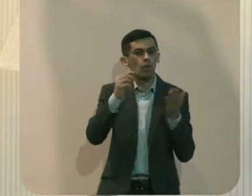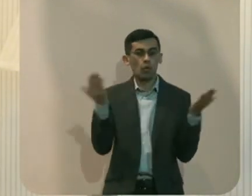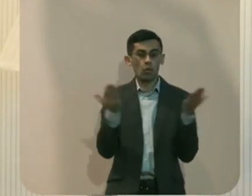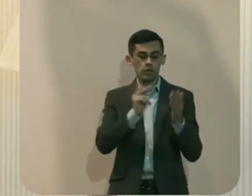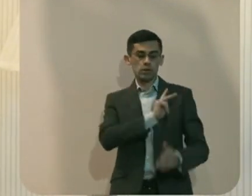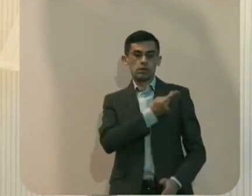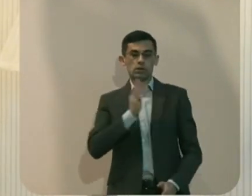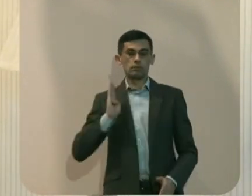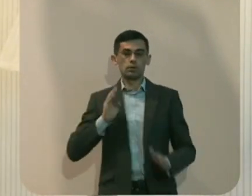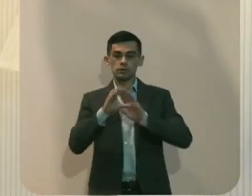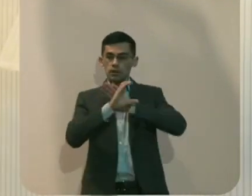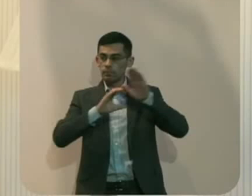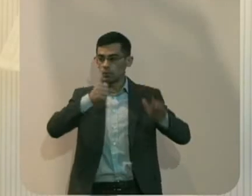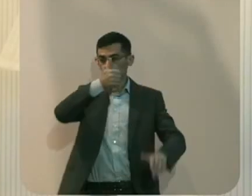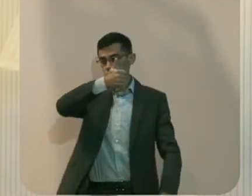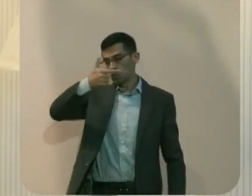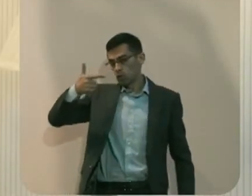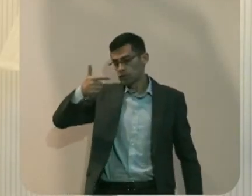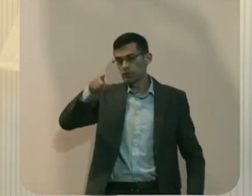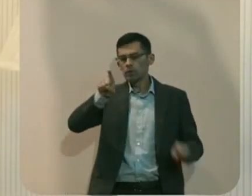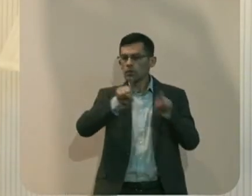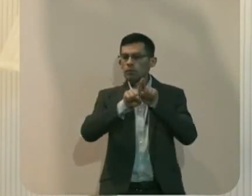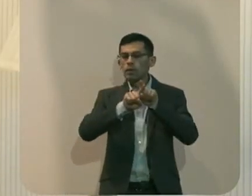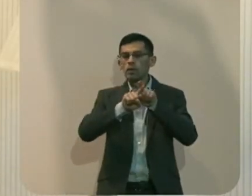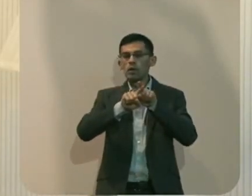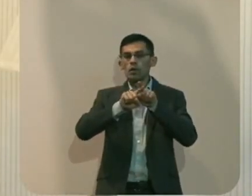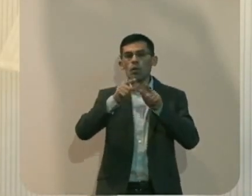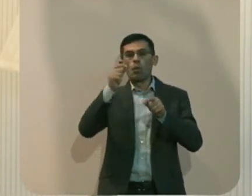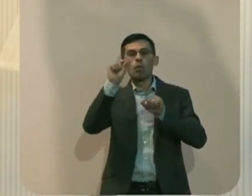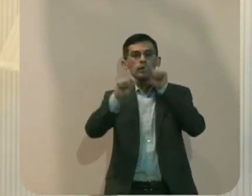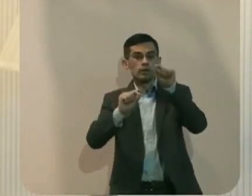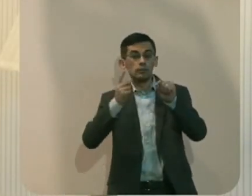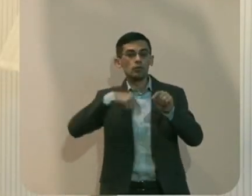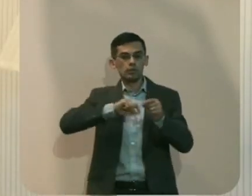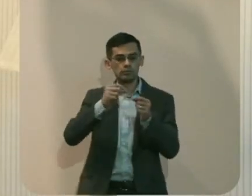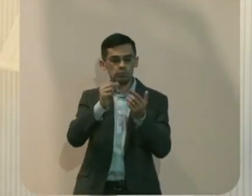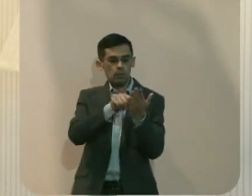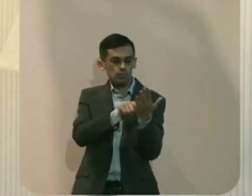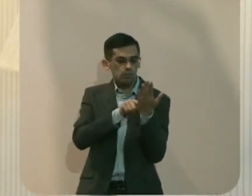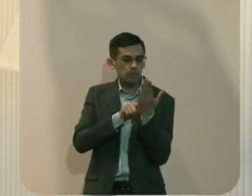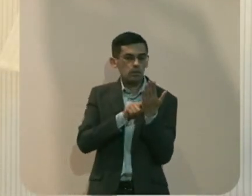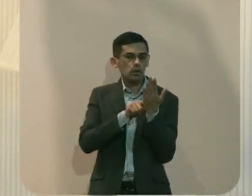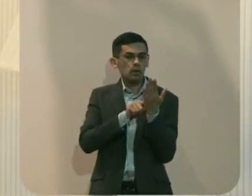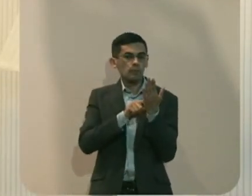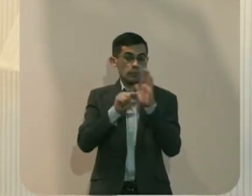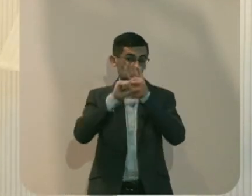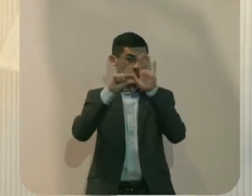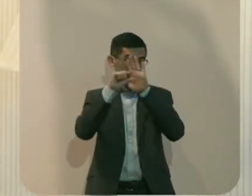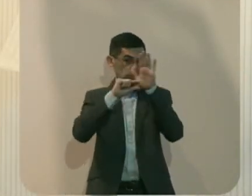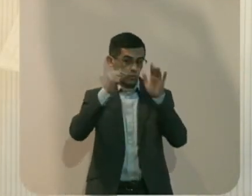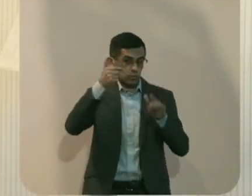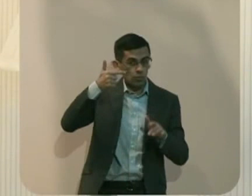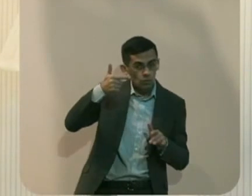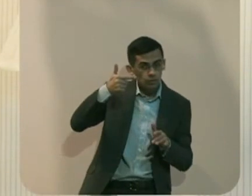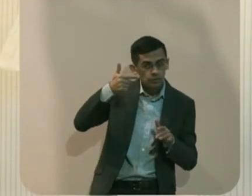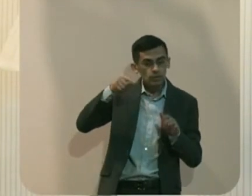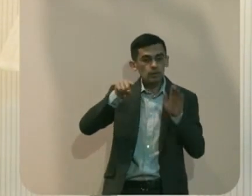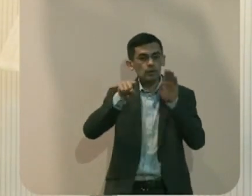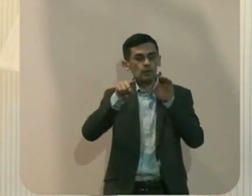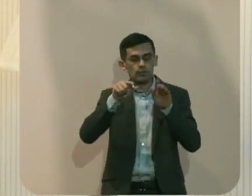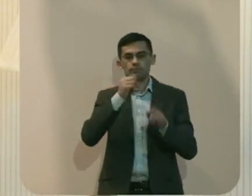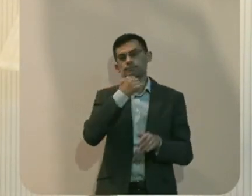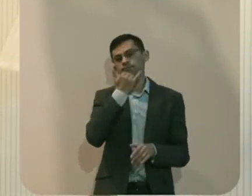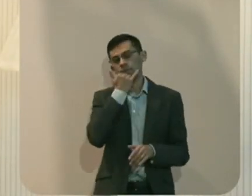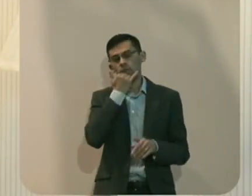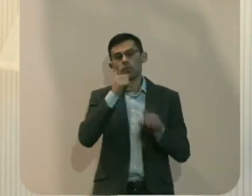em Hebreus 12 e queria olhar para o próximo recurso que a Bíblia nos apresenta. Nos versículos 2, na verdade,